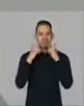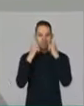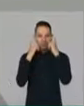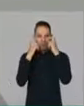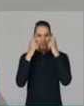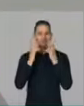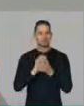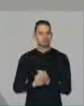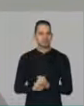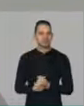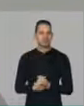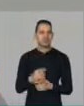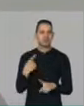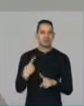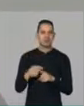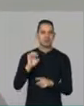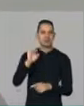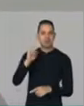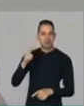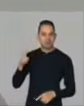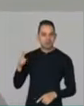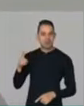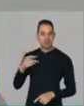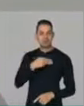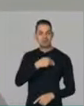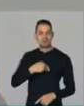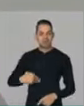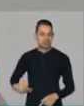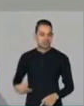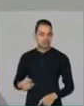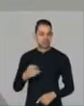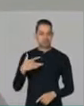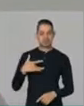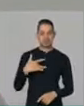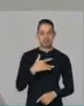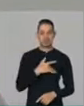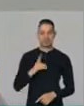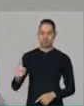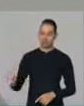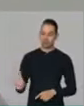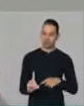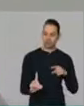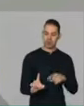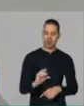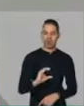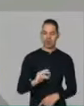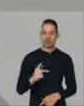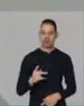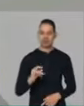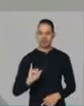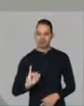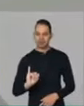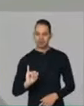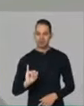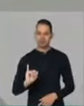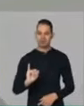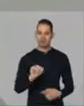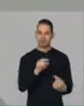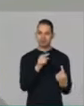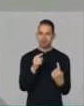ver um ex-ministro da Saúde numa CPI passar por uma situação tão